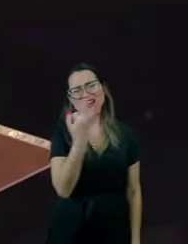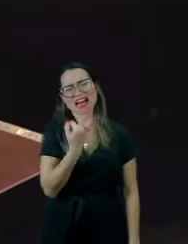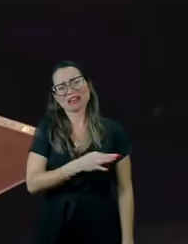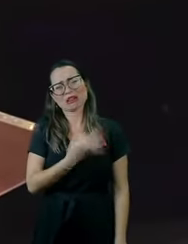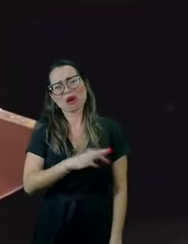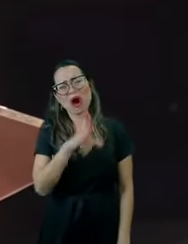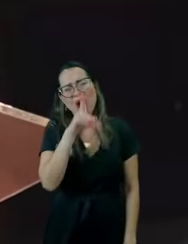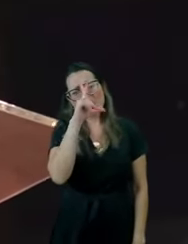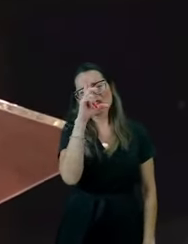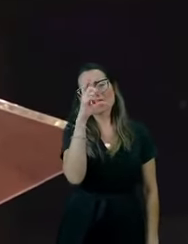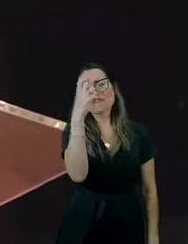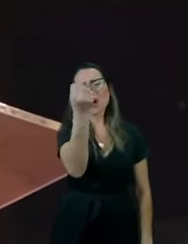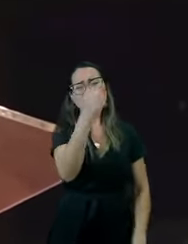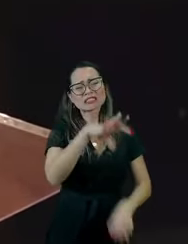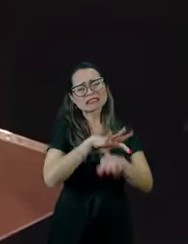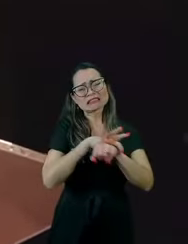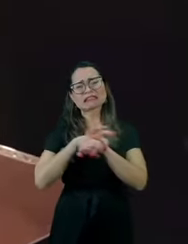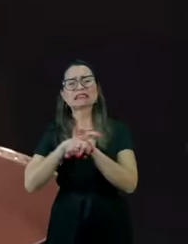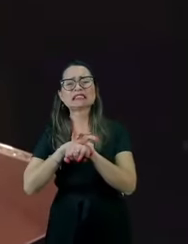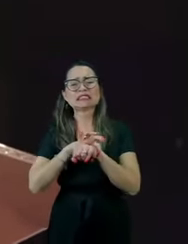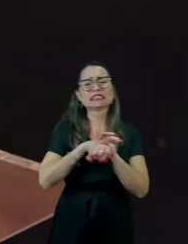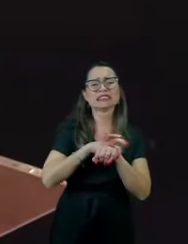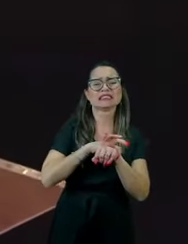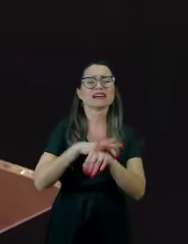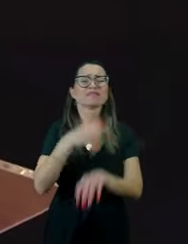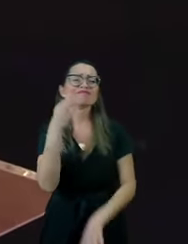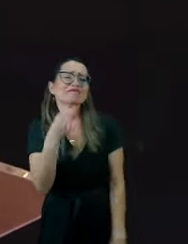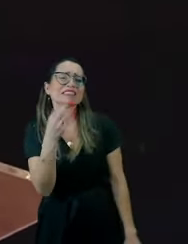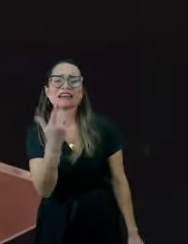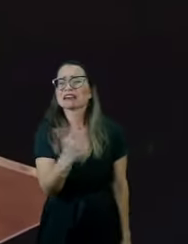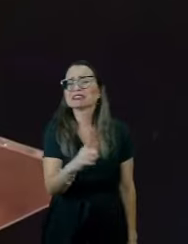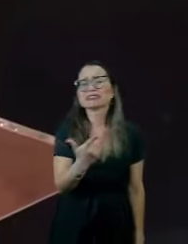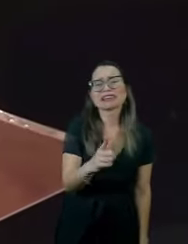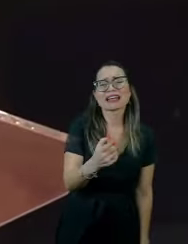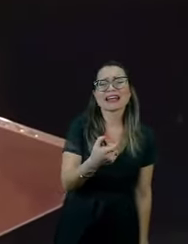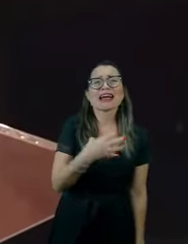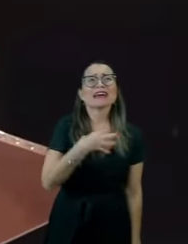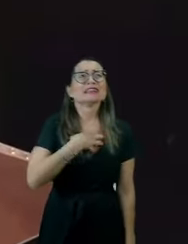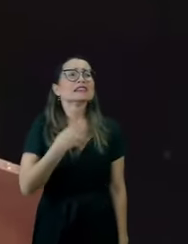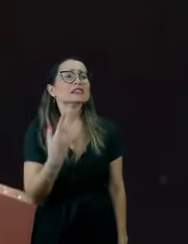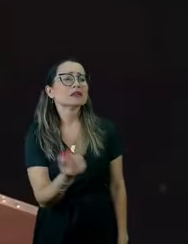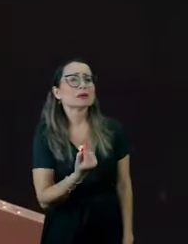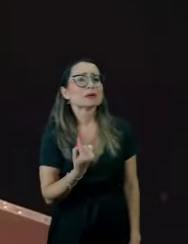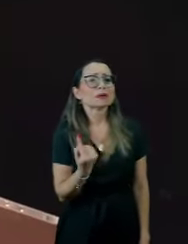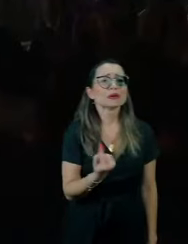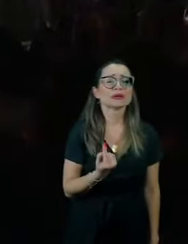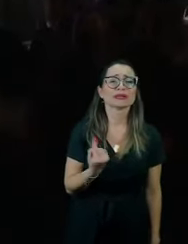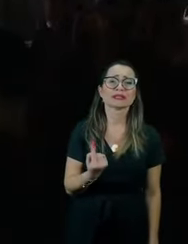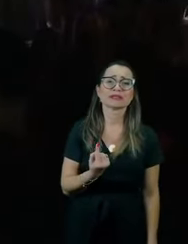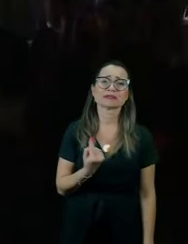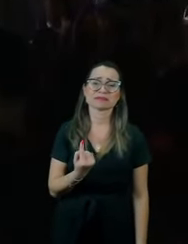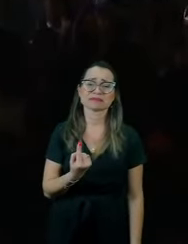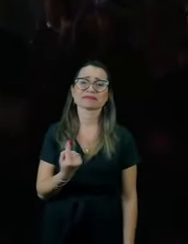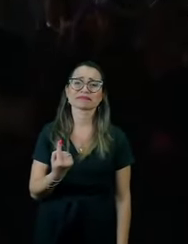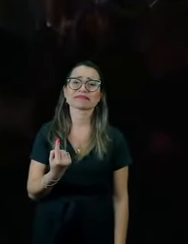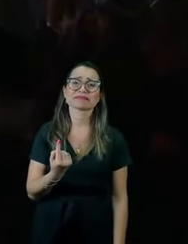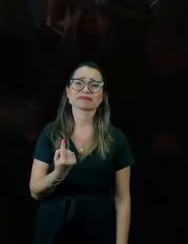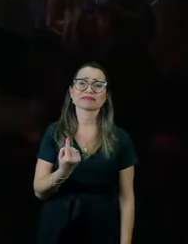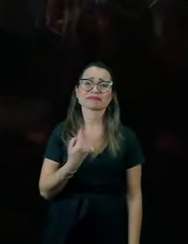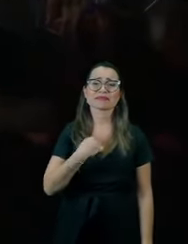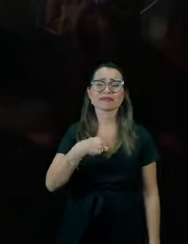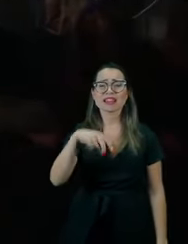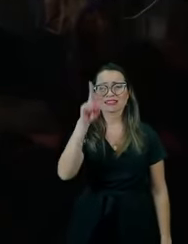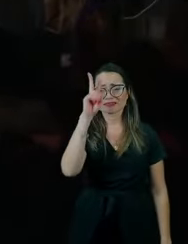quando as inseguranças, as incertezas, a sensação de estar sozinha. Eu posso me lembrar de